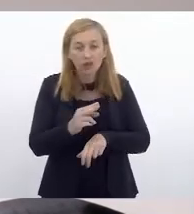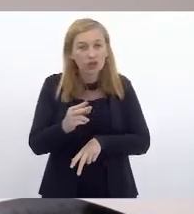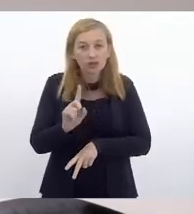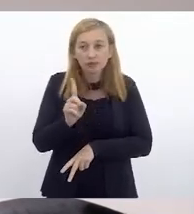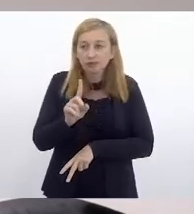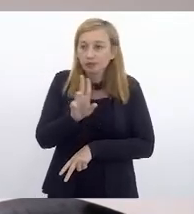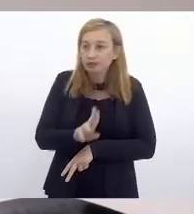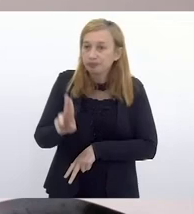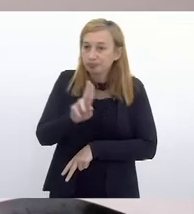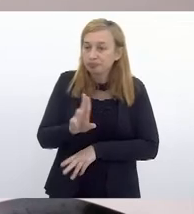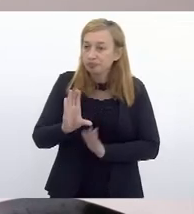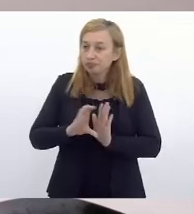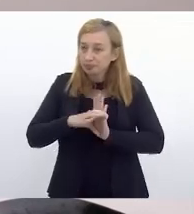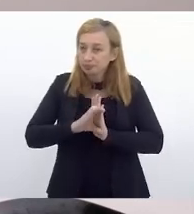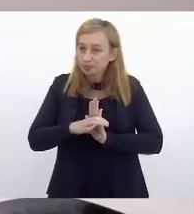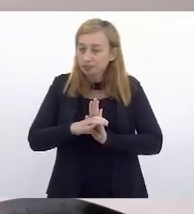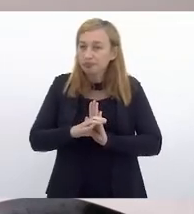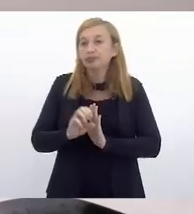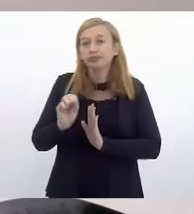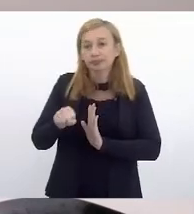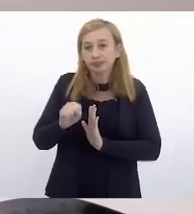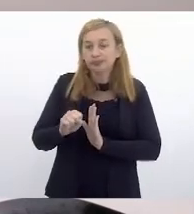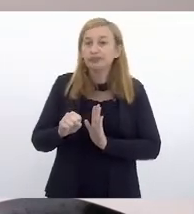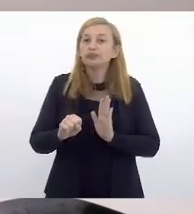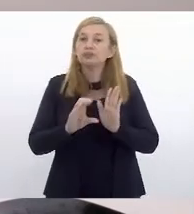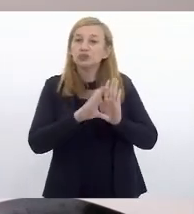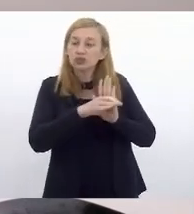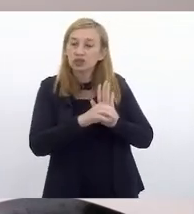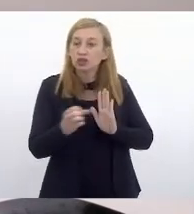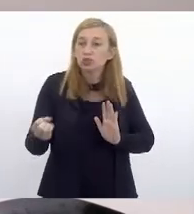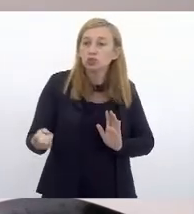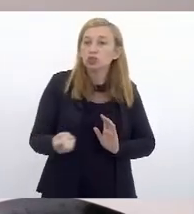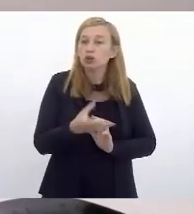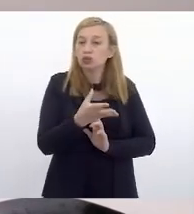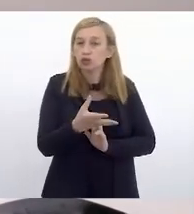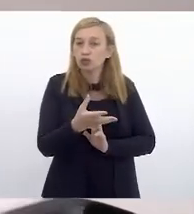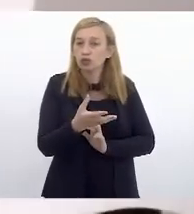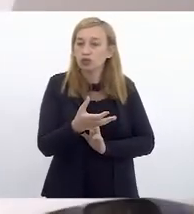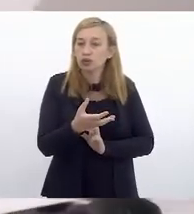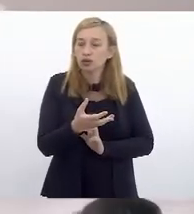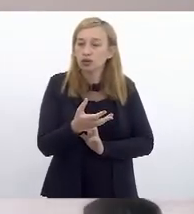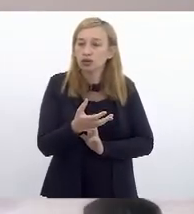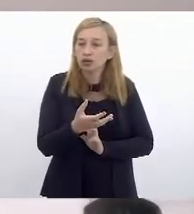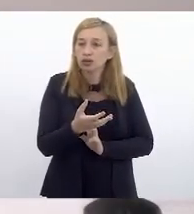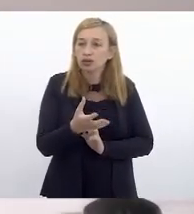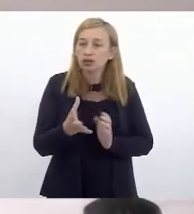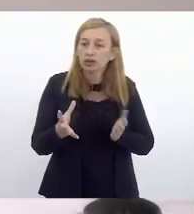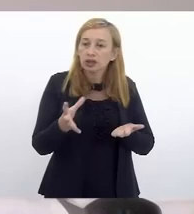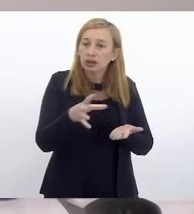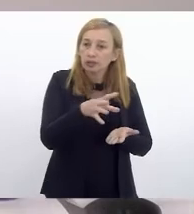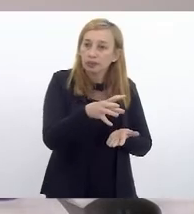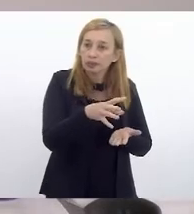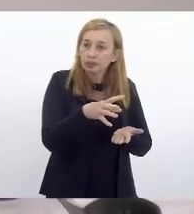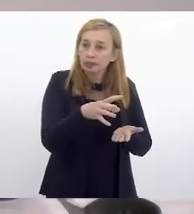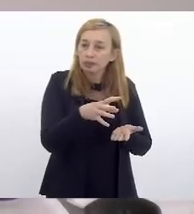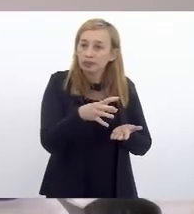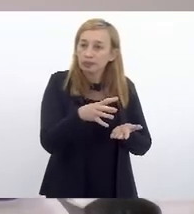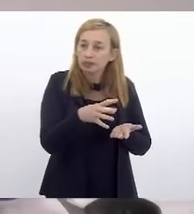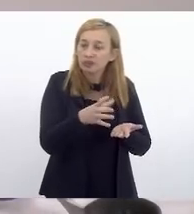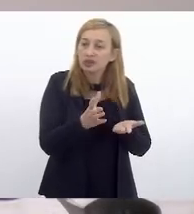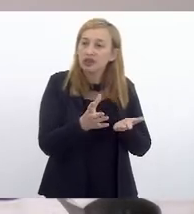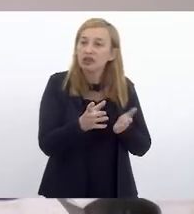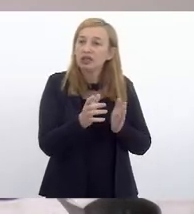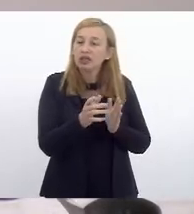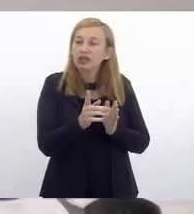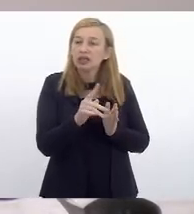usa este conceito, usa um conceito inovador de pegar a despesa, a